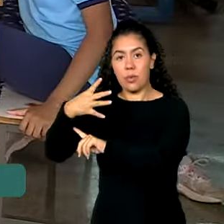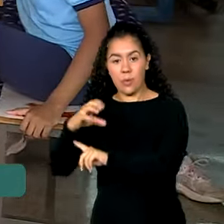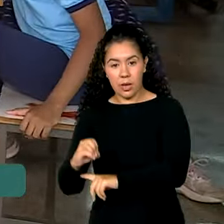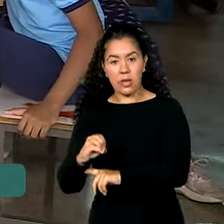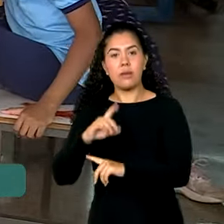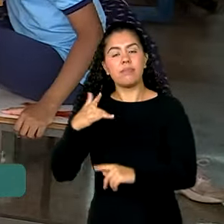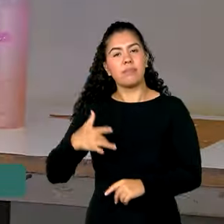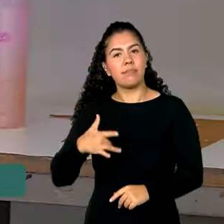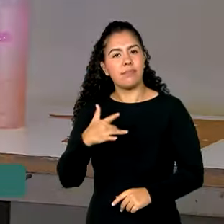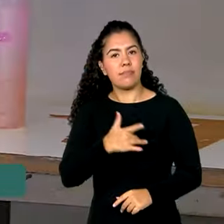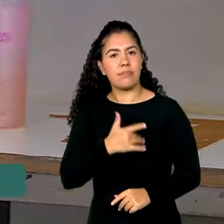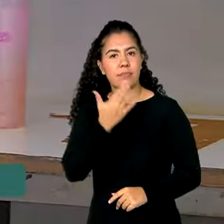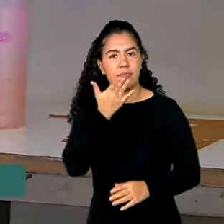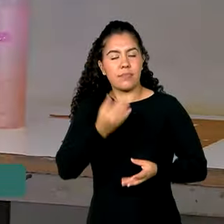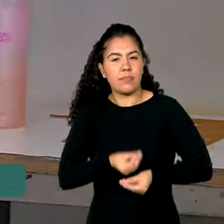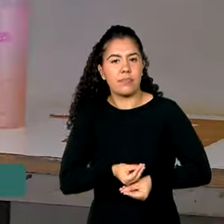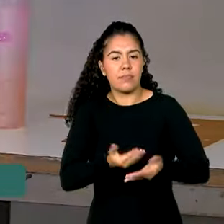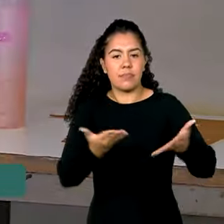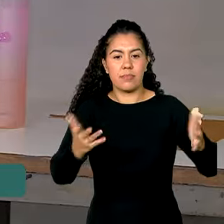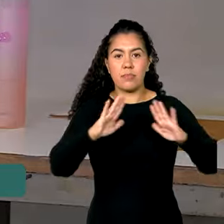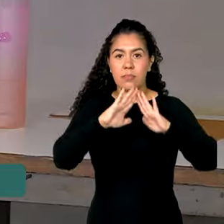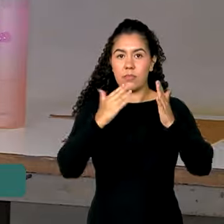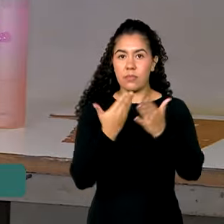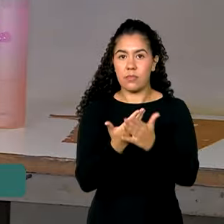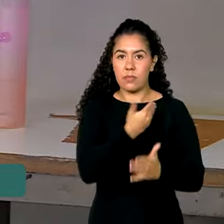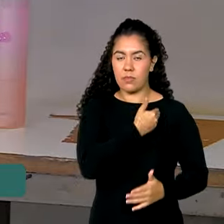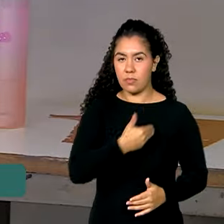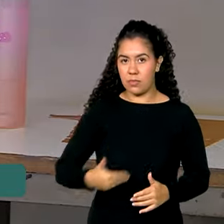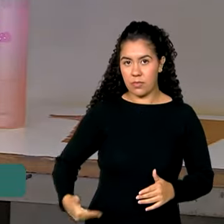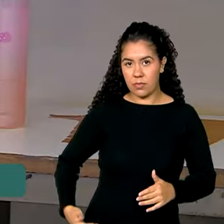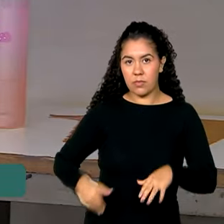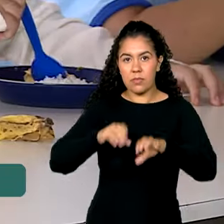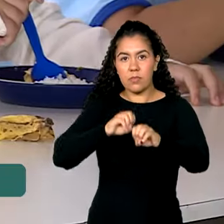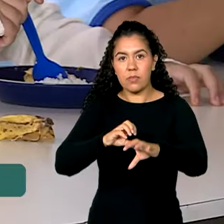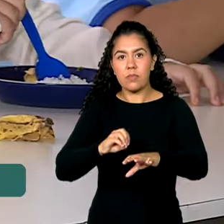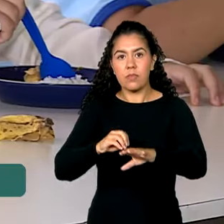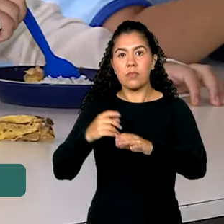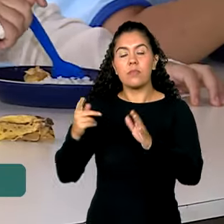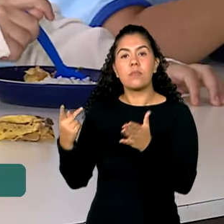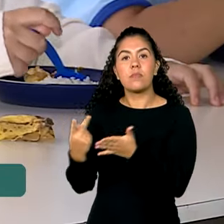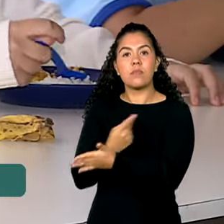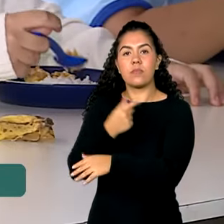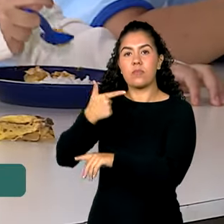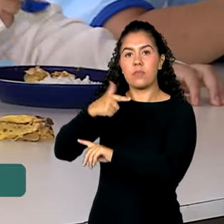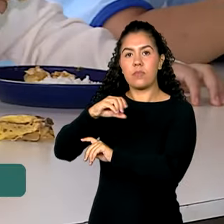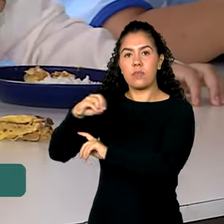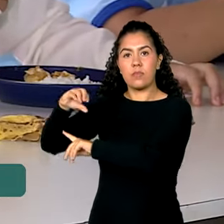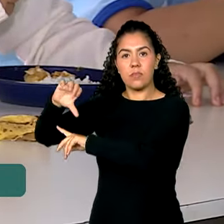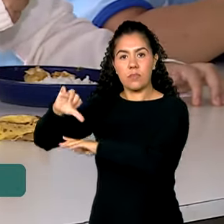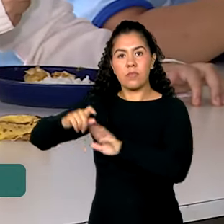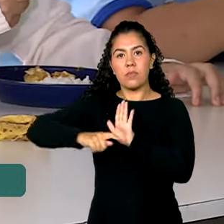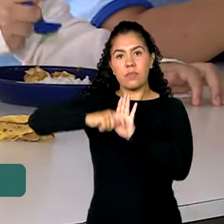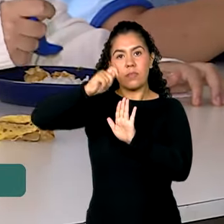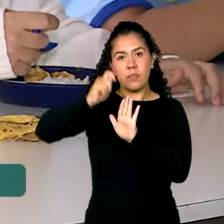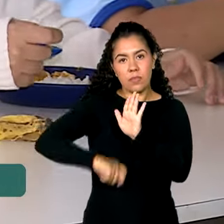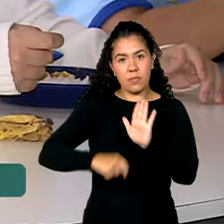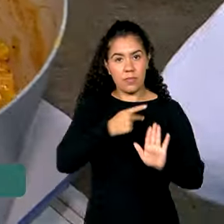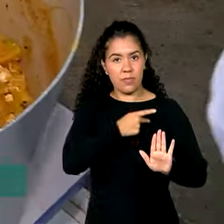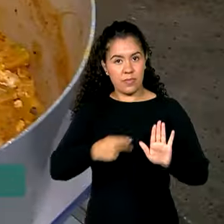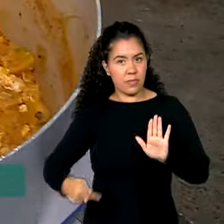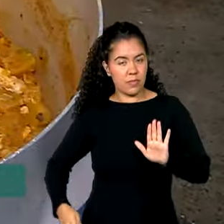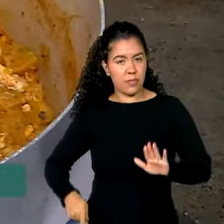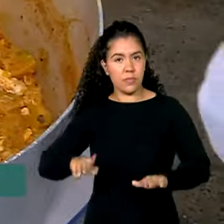todos os estudantes da rede pública de ensino só ocorreu em 2009, quando o projeto foi sancionado pelo então presidente